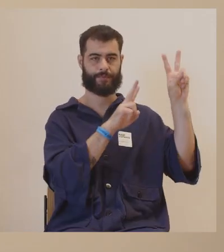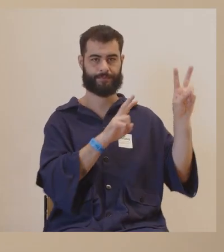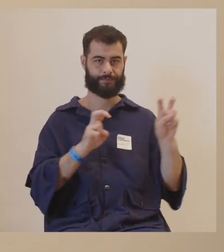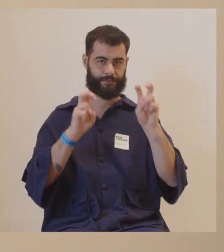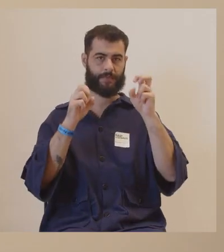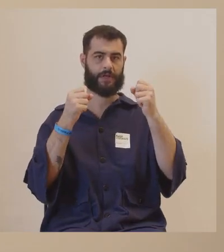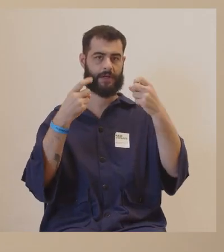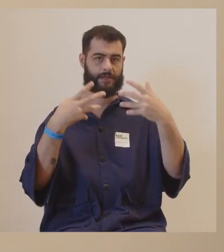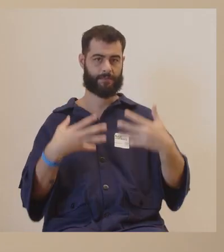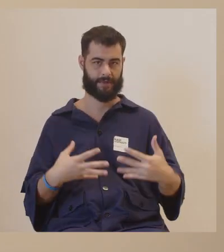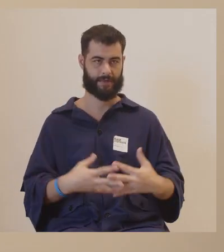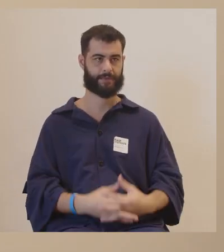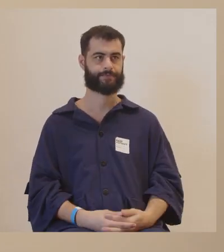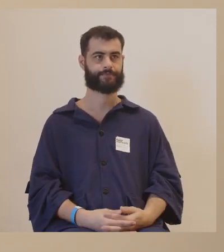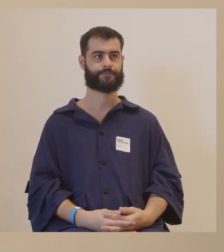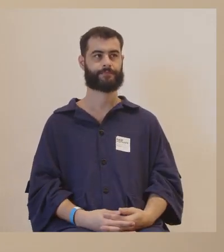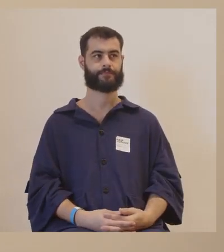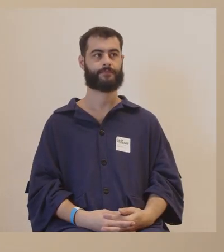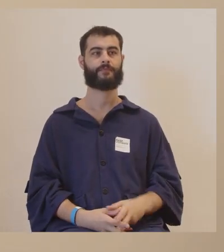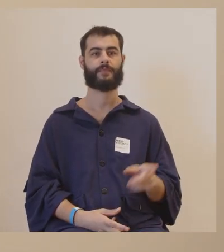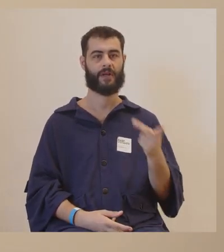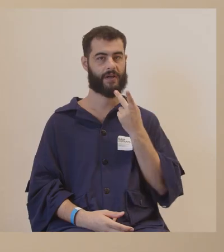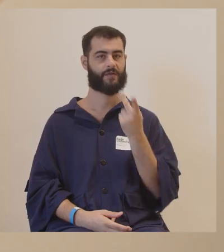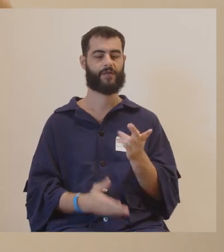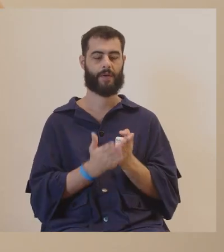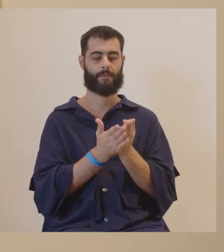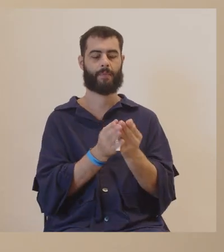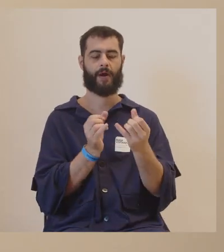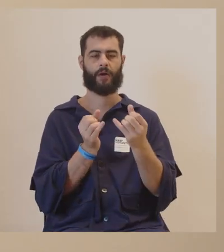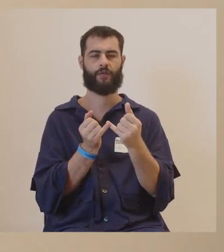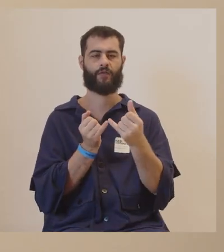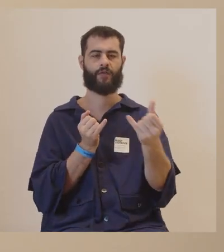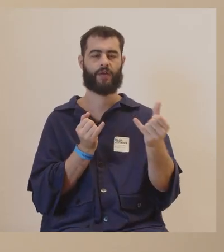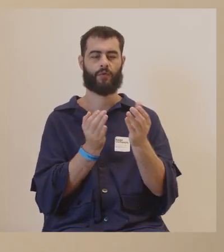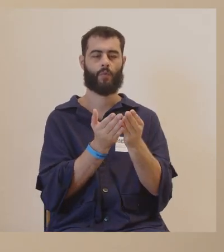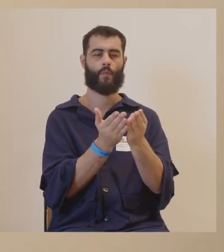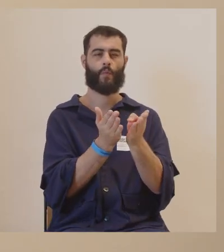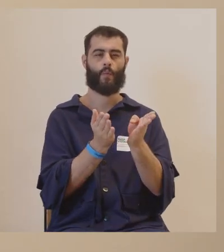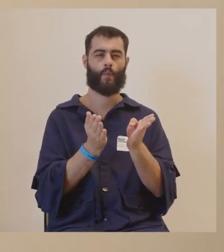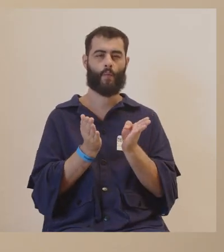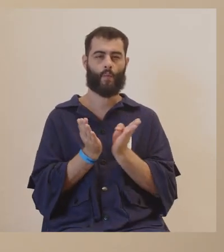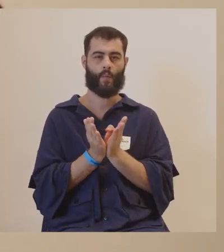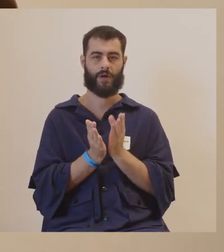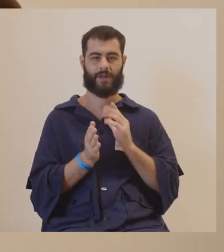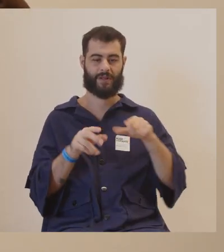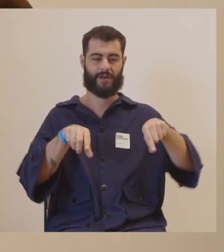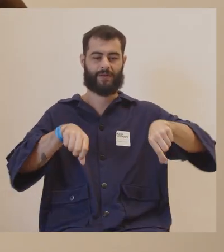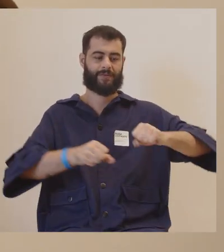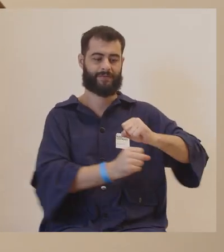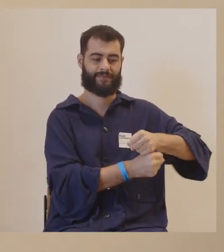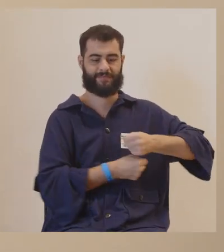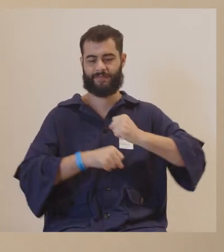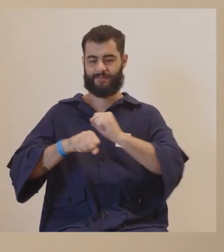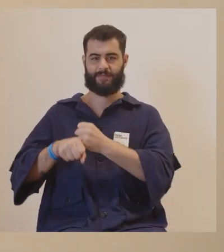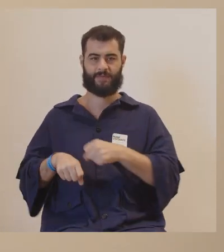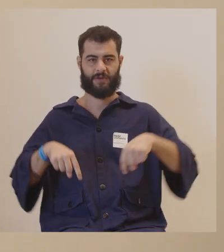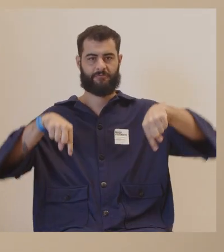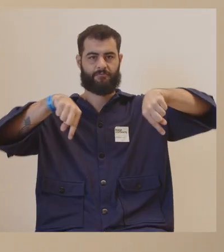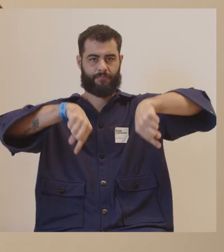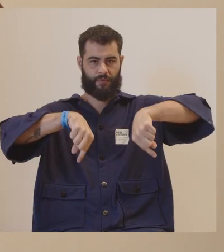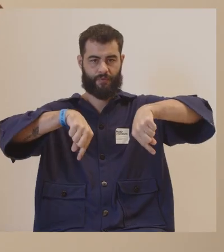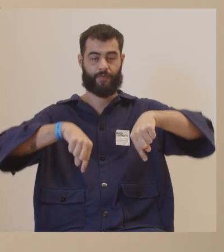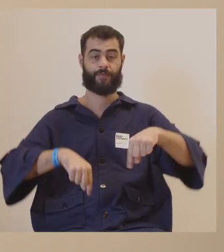no Mayol, né, que é essa embarcação fina, né, com esses 2 remos laterais, no repouso de uma água quase